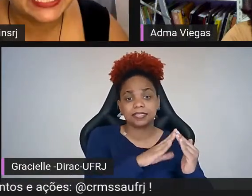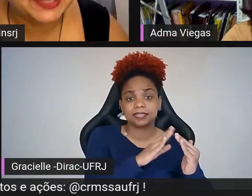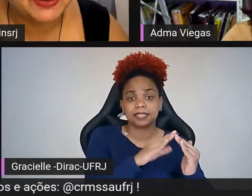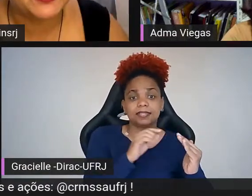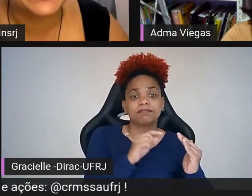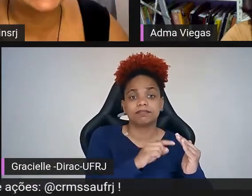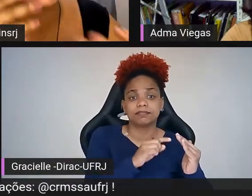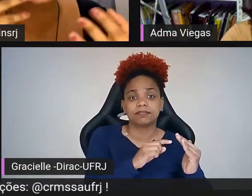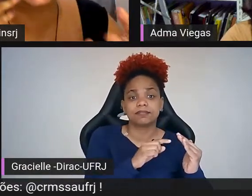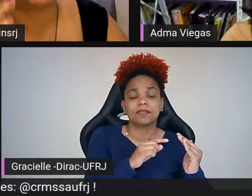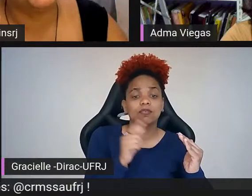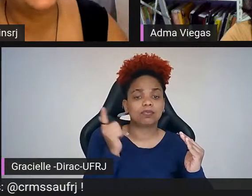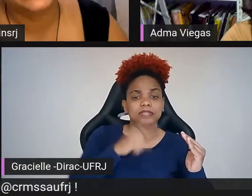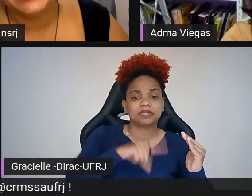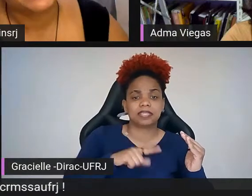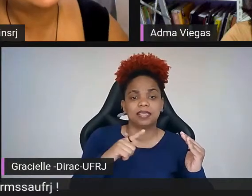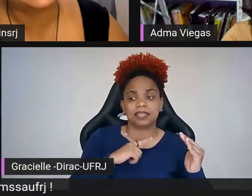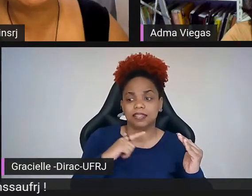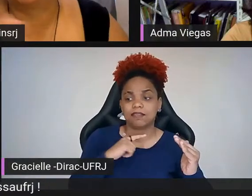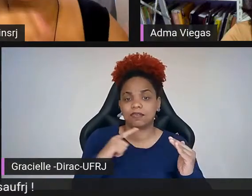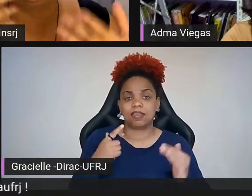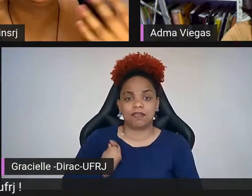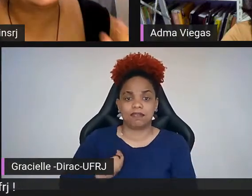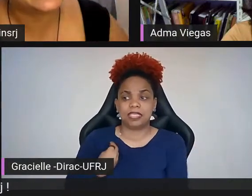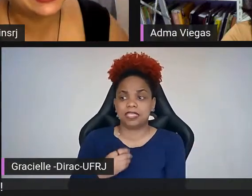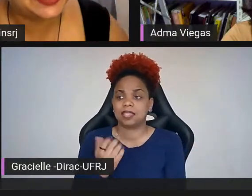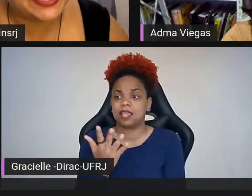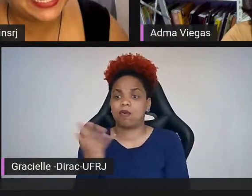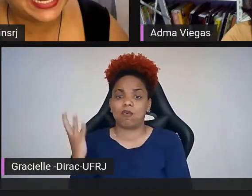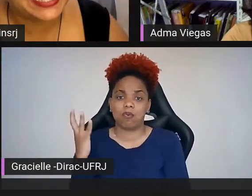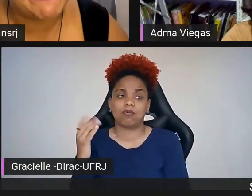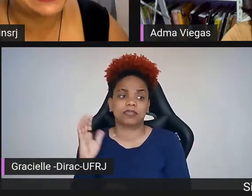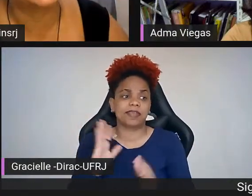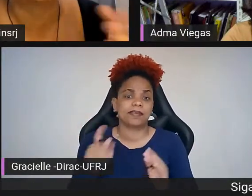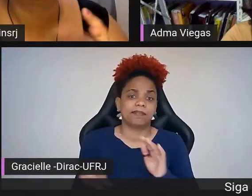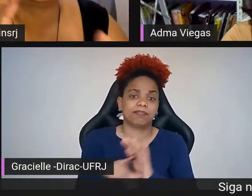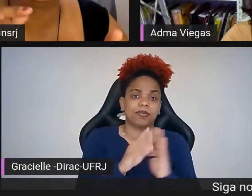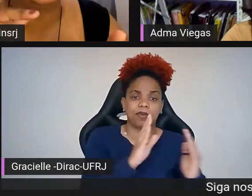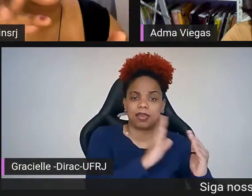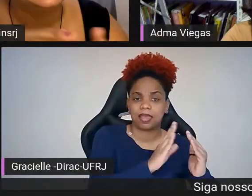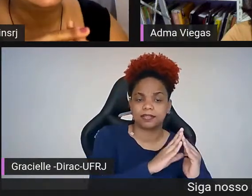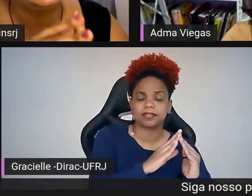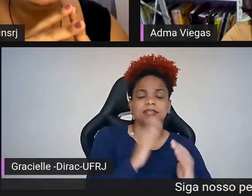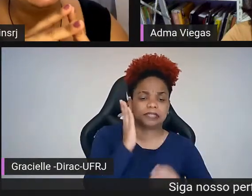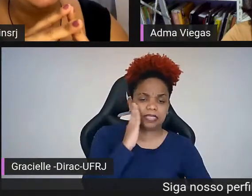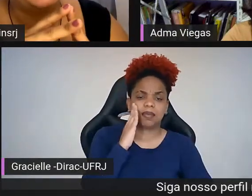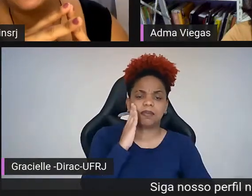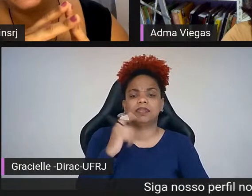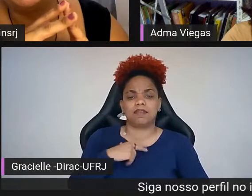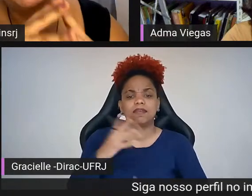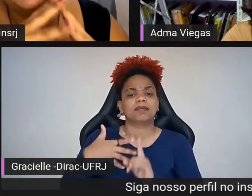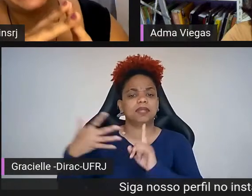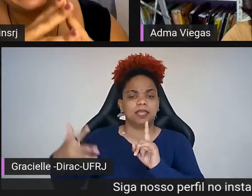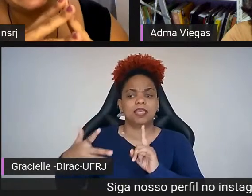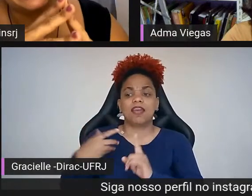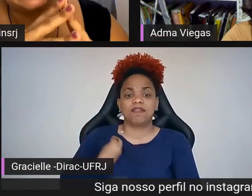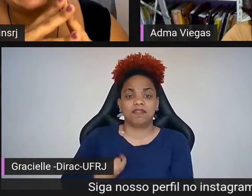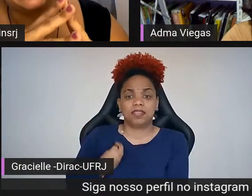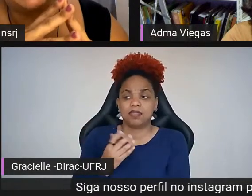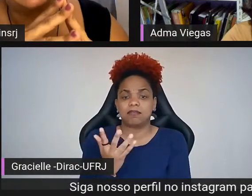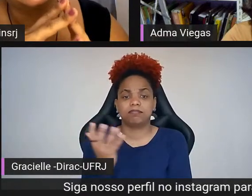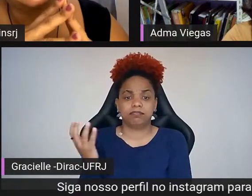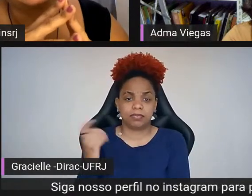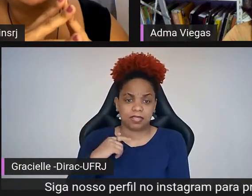quem, por exemplo, consegue sair da rua, porque a gente sabe que muitas LGBTQIA+ estão na rua. Então, eu acho que o filme traz